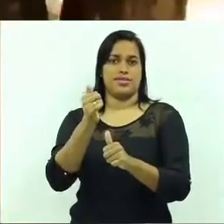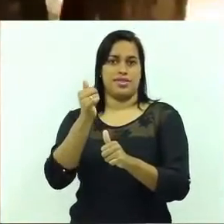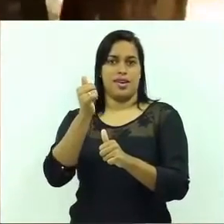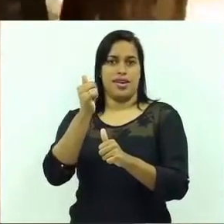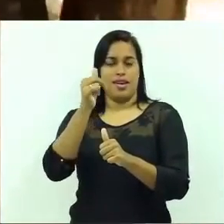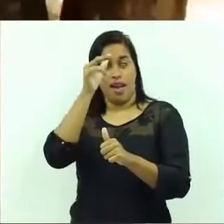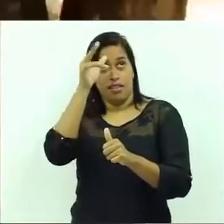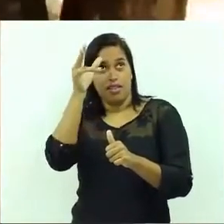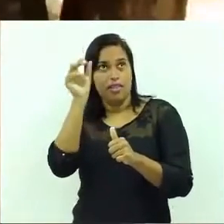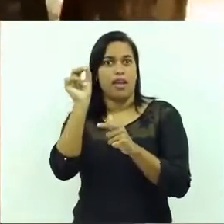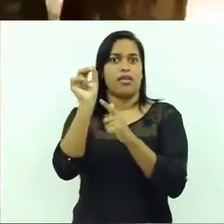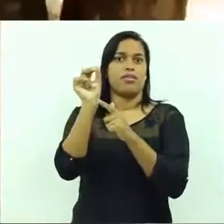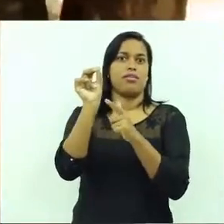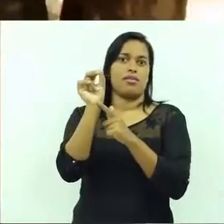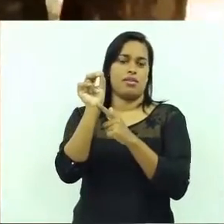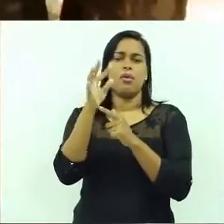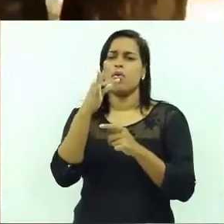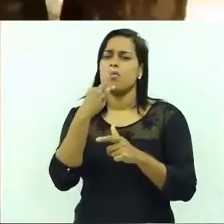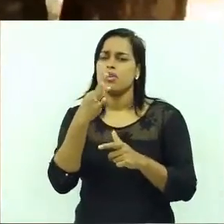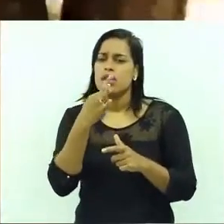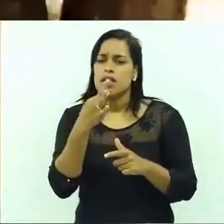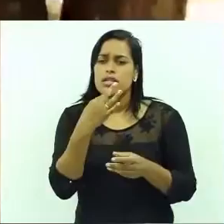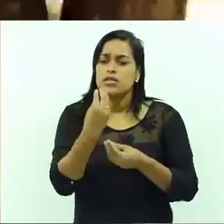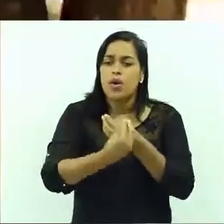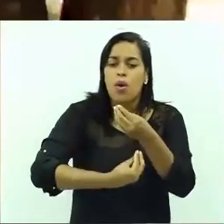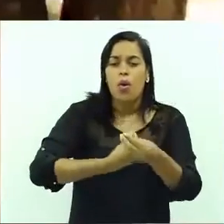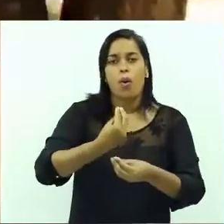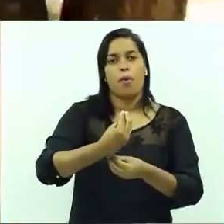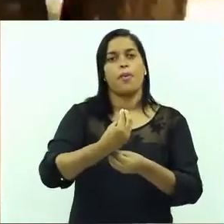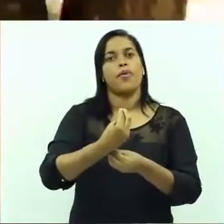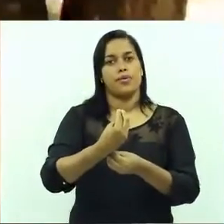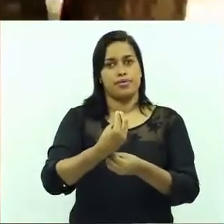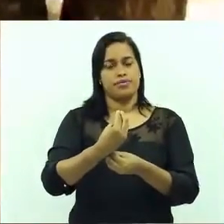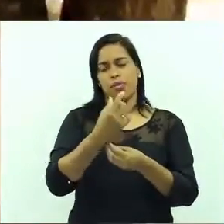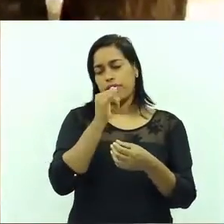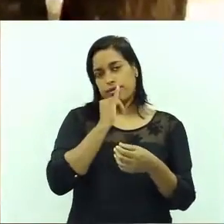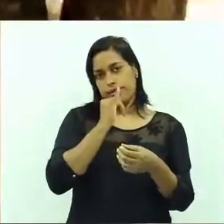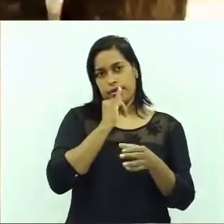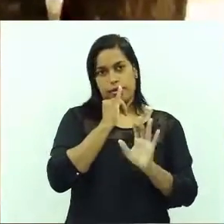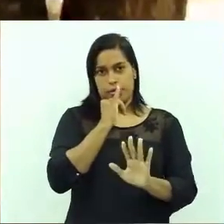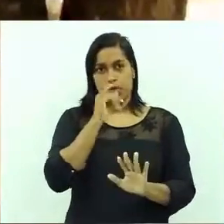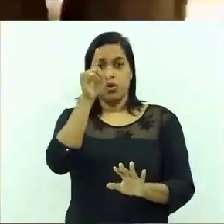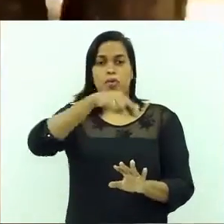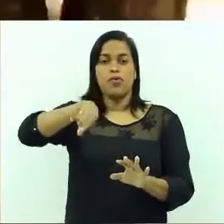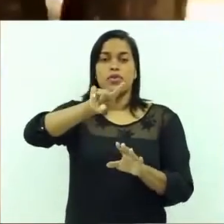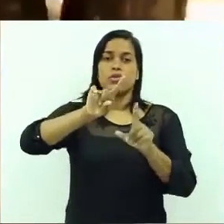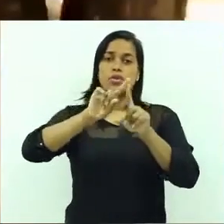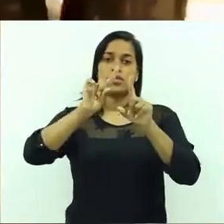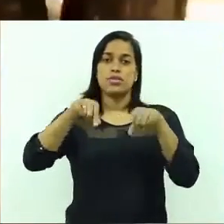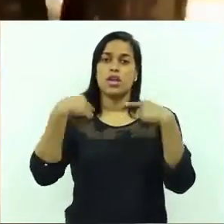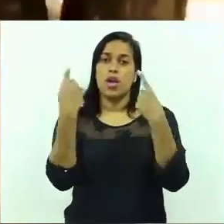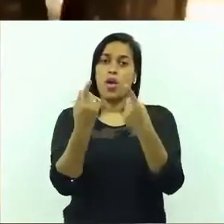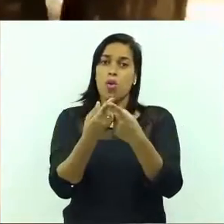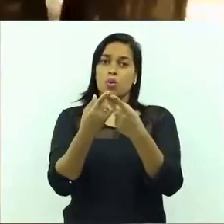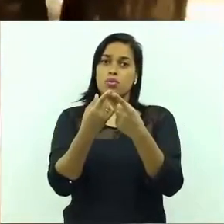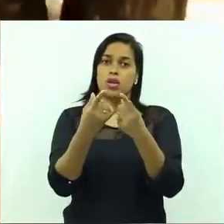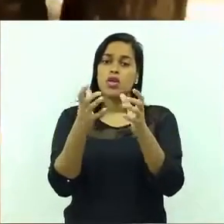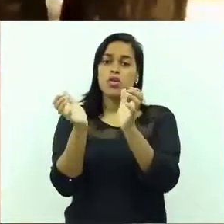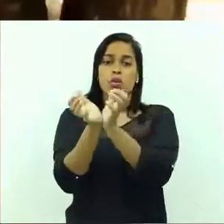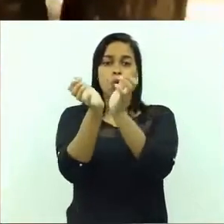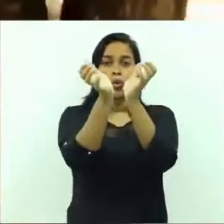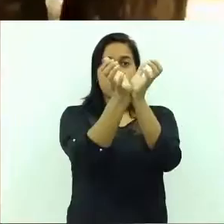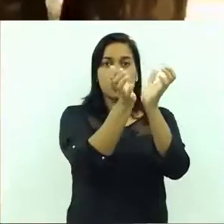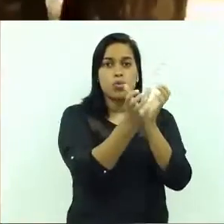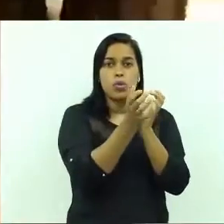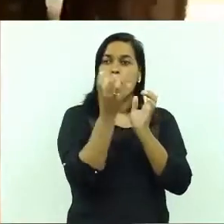a gente conheça a ideia que a gente mesmo teve. Vou te dar um exemplo. Vocês se reúnem aí em grupo, cada